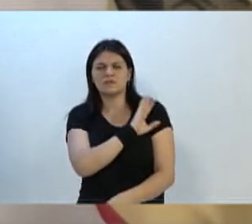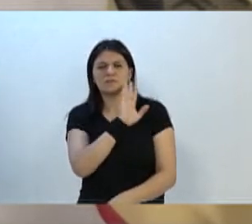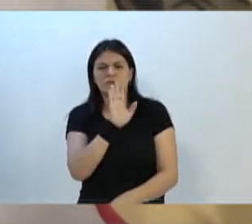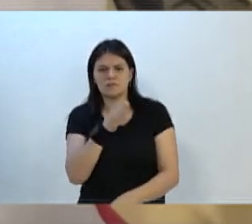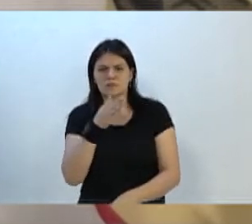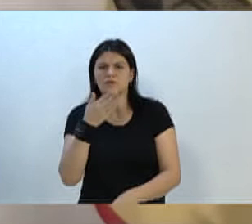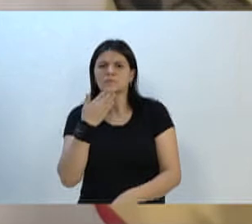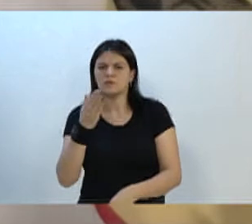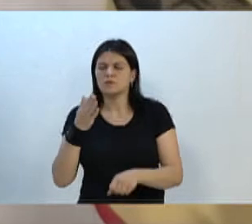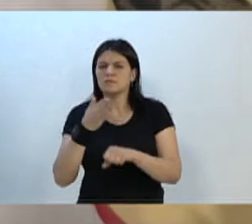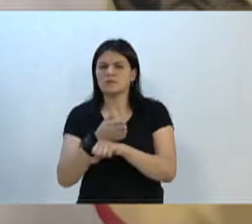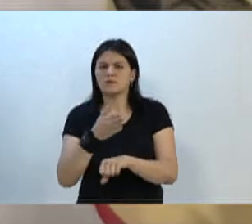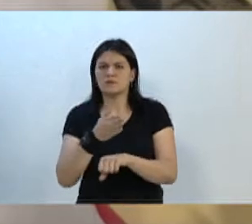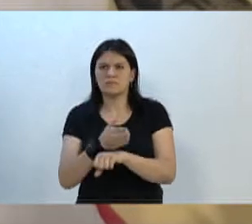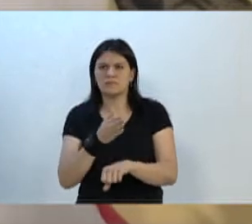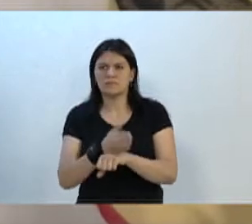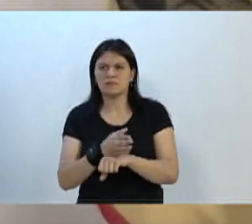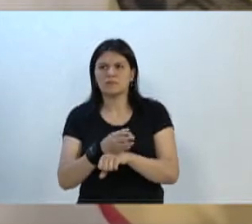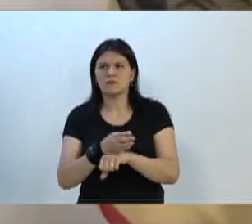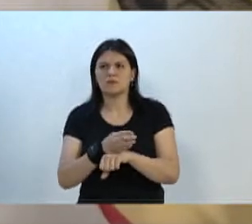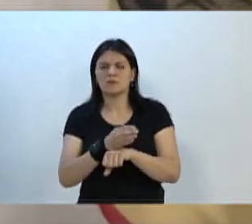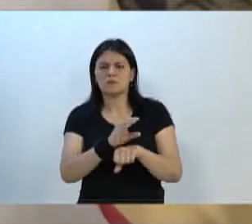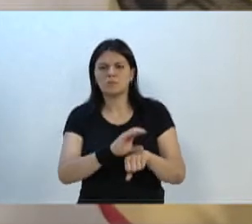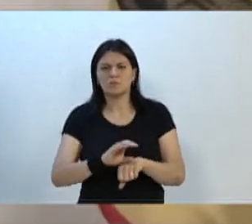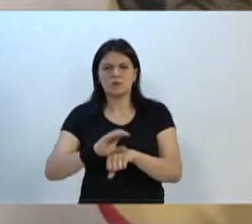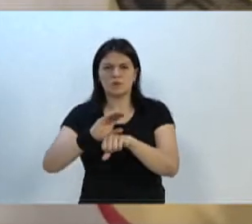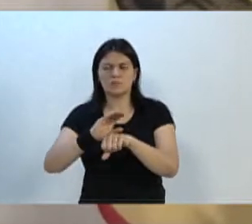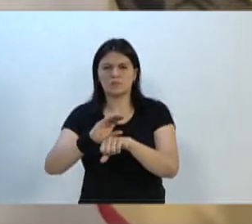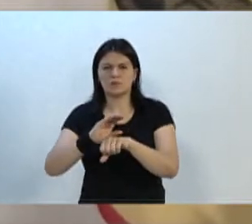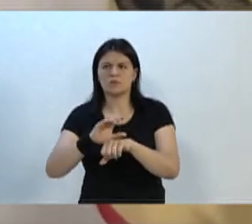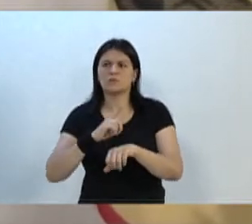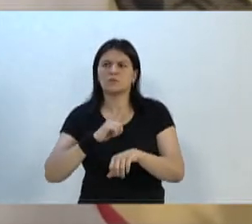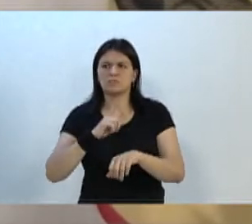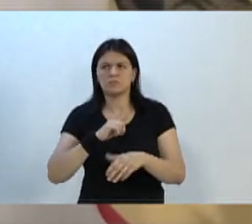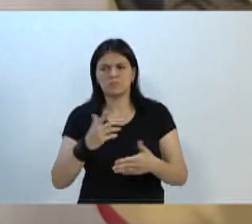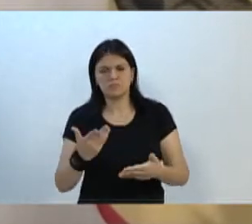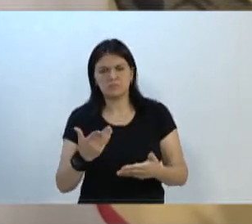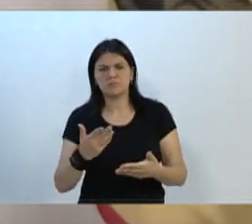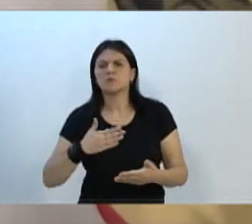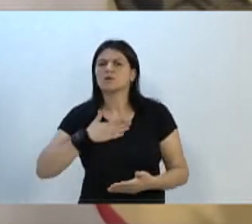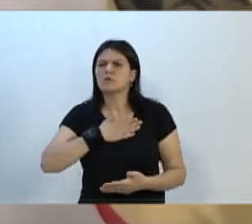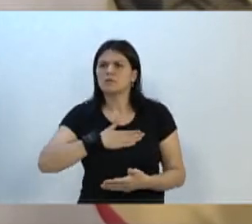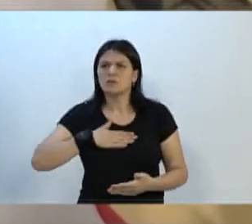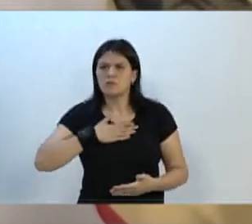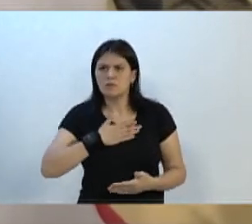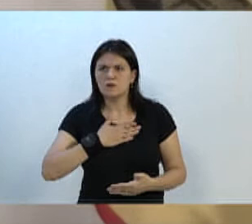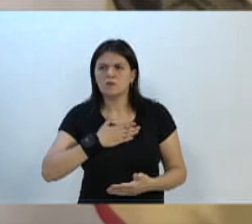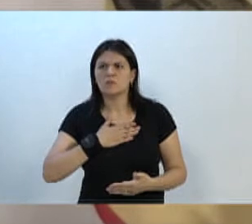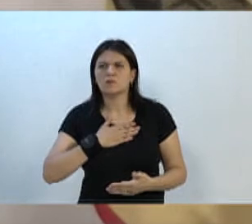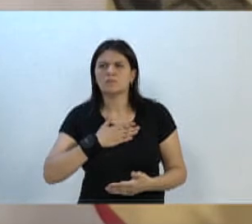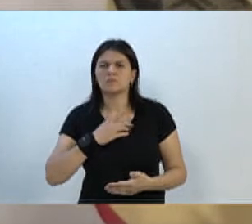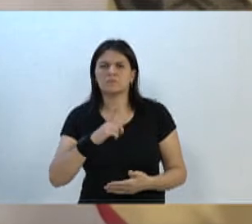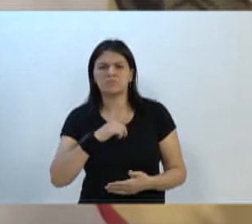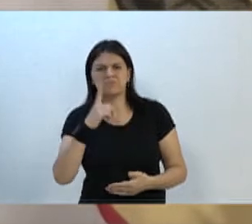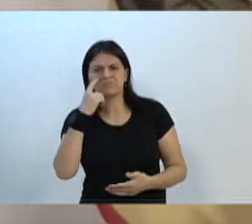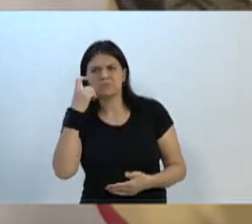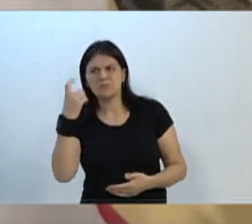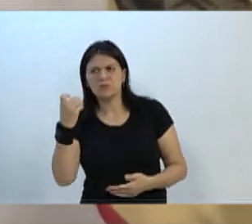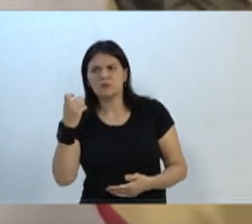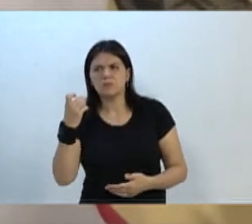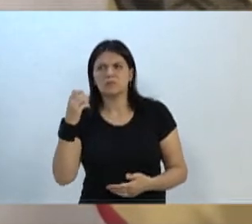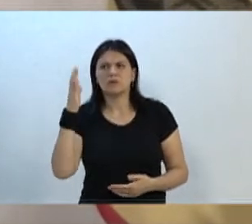participar da do Conselho eu tenho gosto bastante tem bastante interesse eu sei